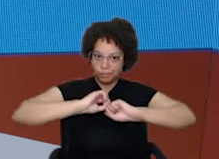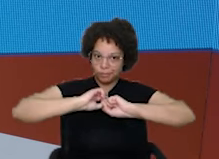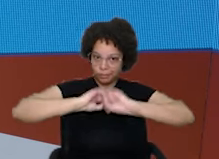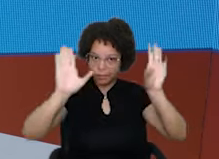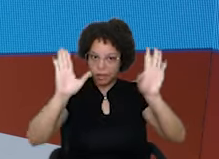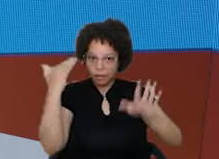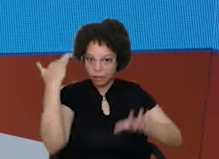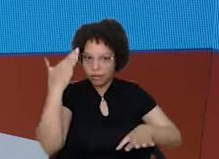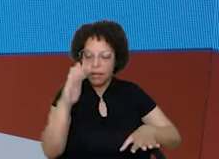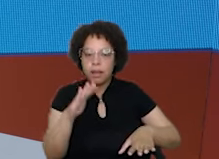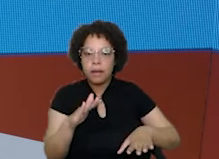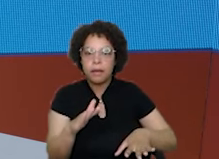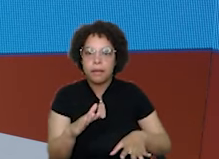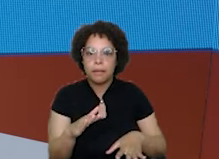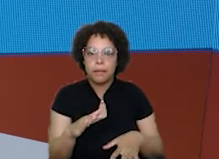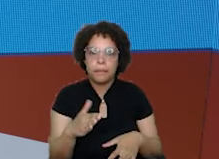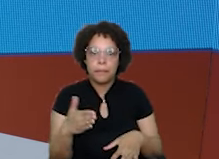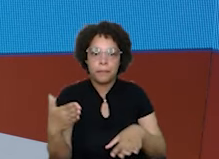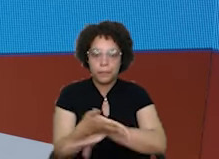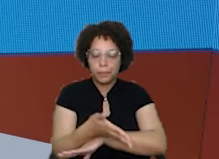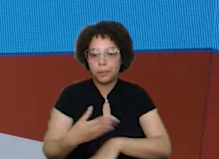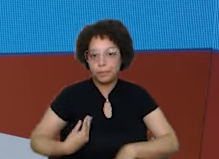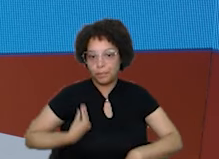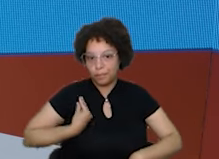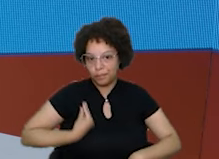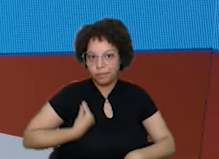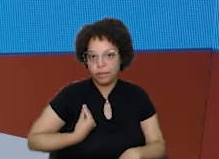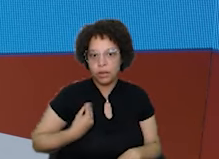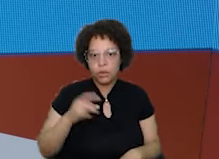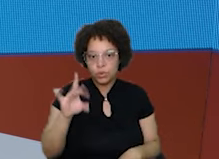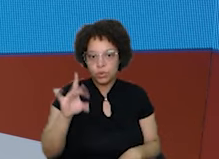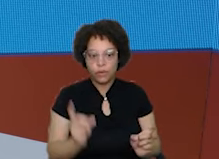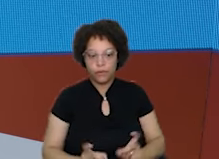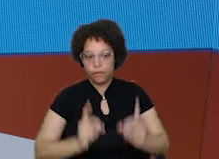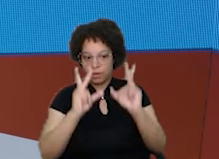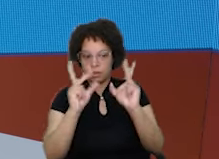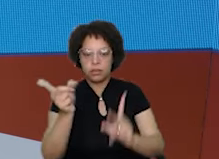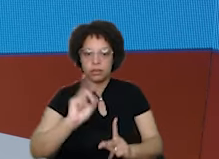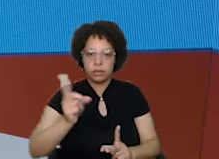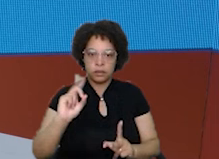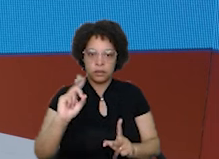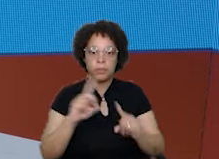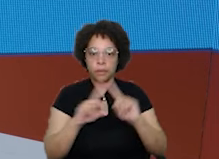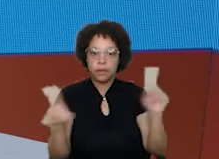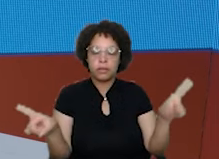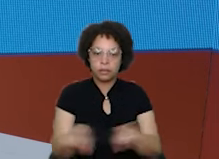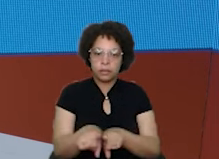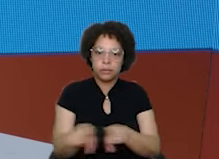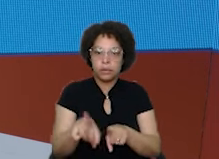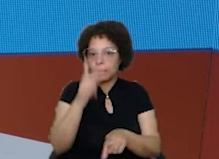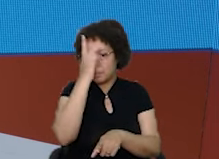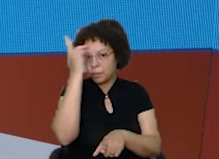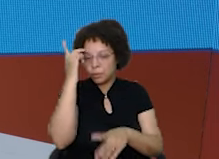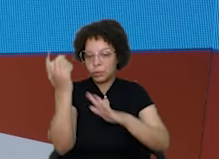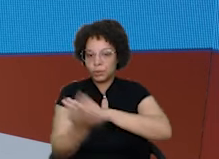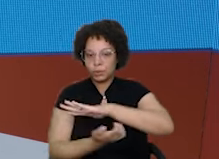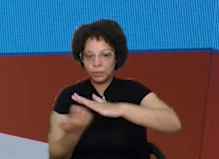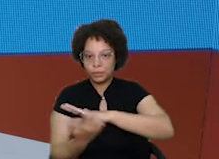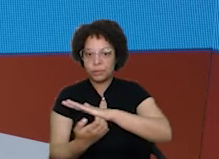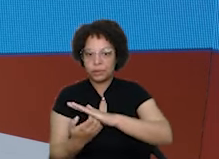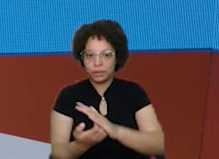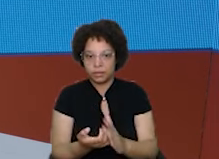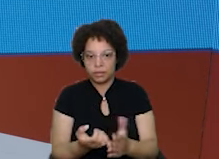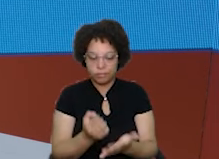se refere apenas à venda de um produto mas ela refere-se também à empresa construir a reputação dela né a imagem